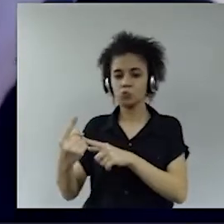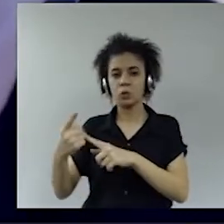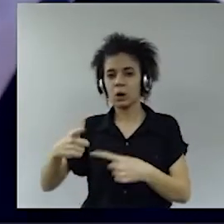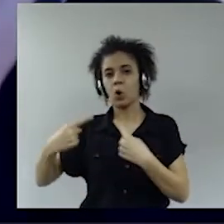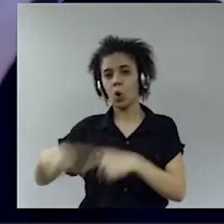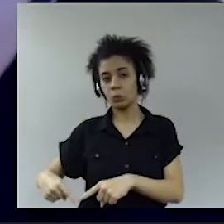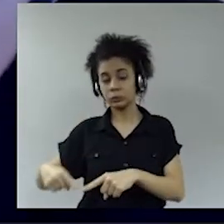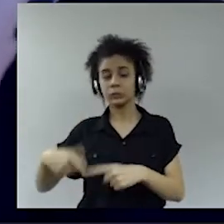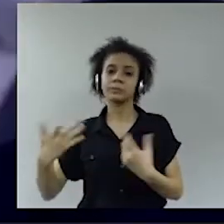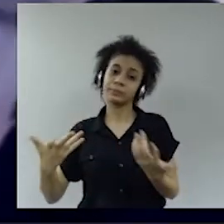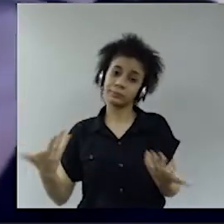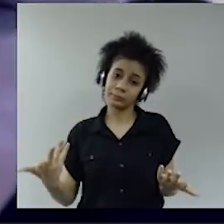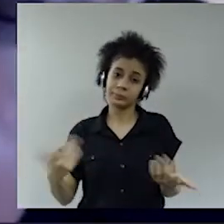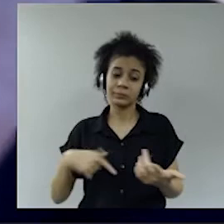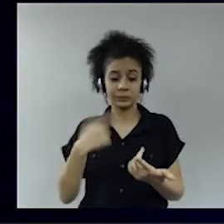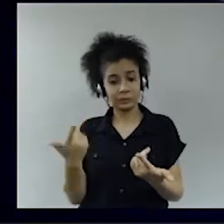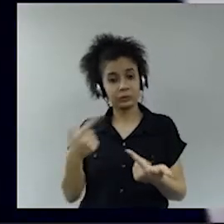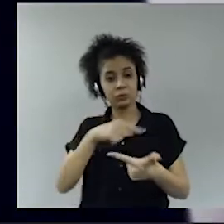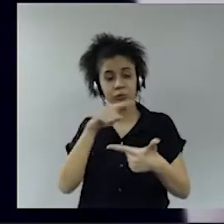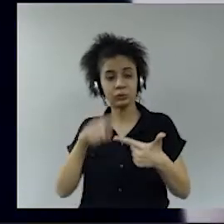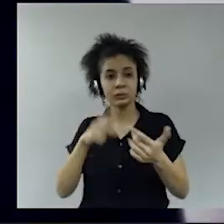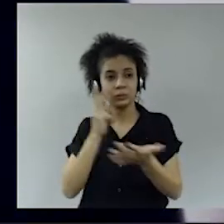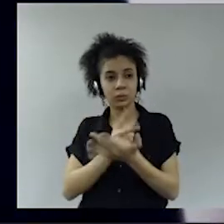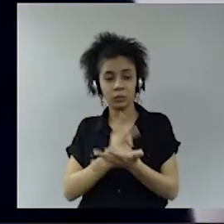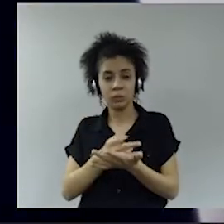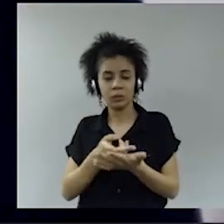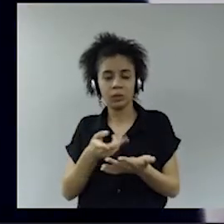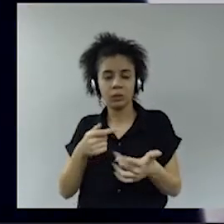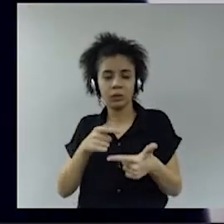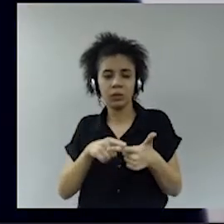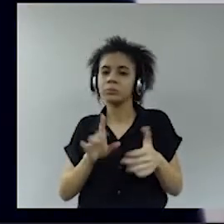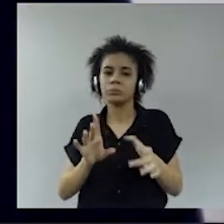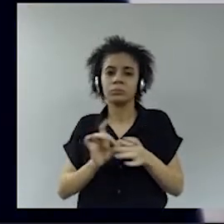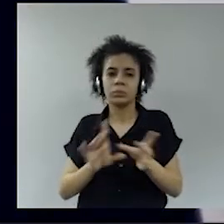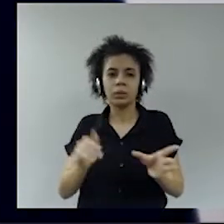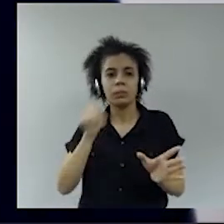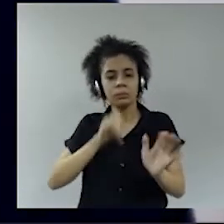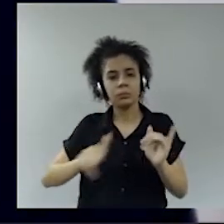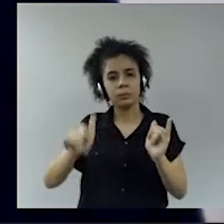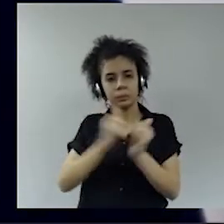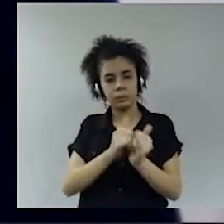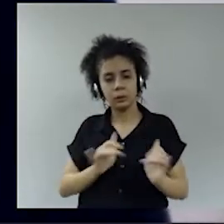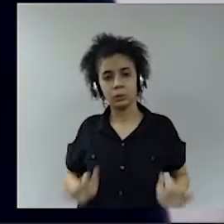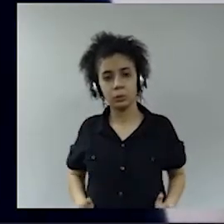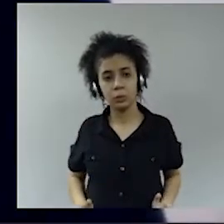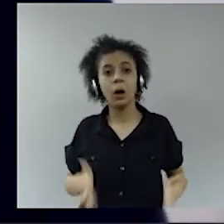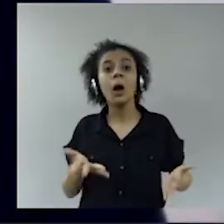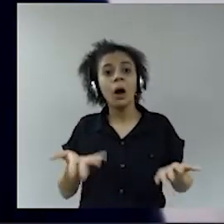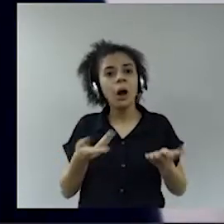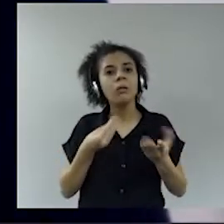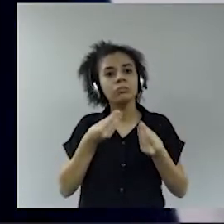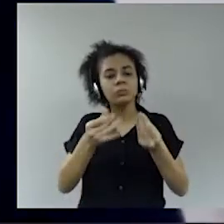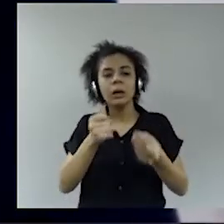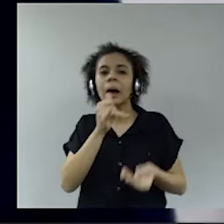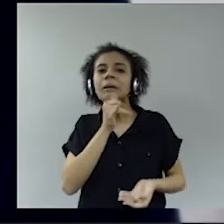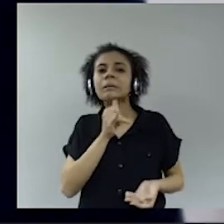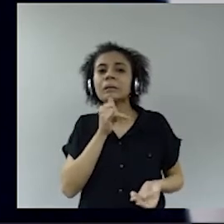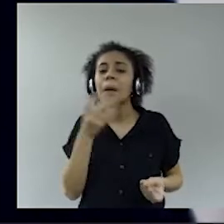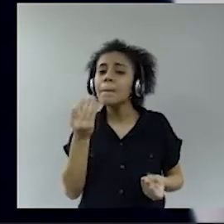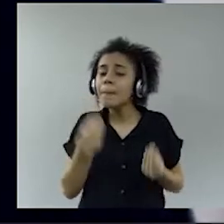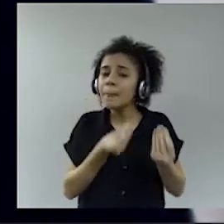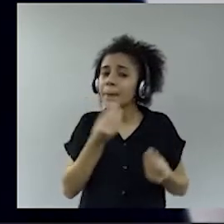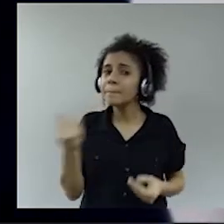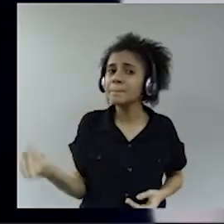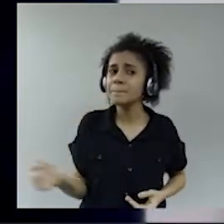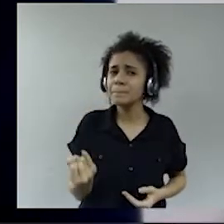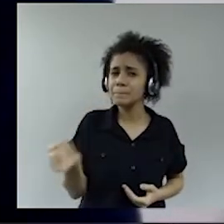segundo motivo, segunda apelação pelo mesmo motivo, restou ela absolvida. Então, aqui um exemplo da